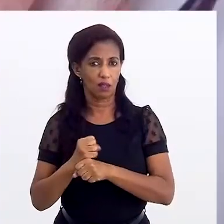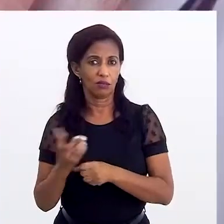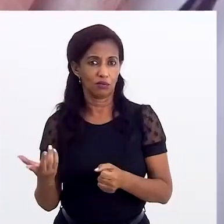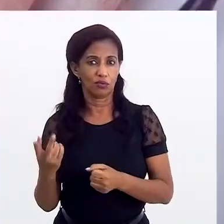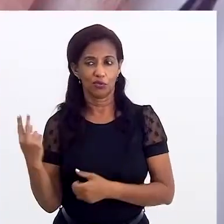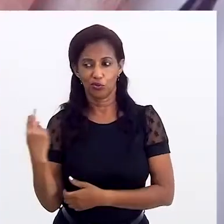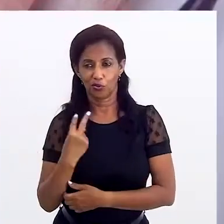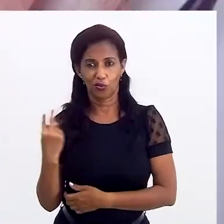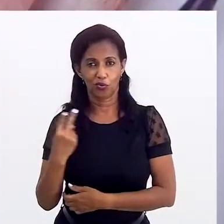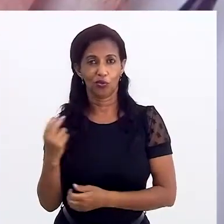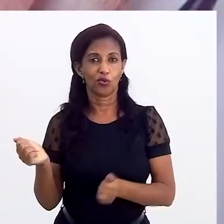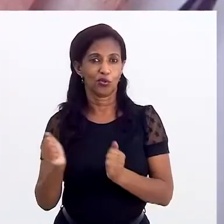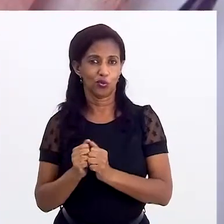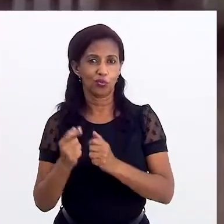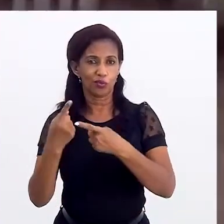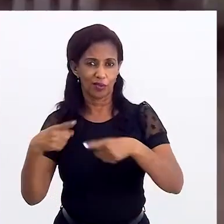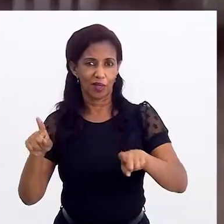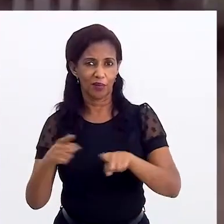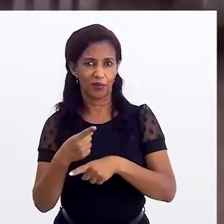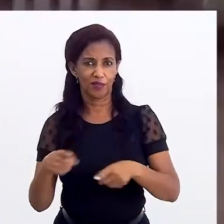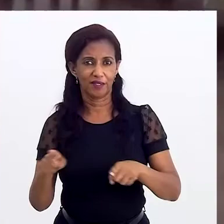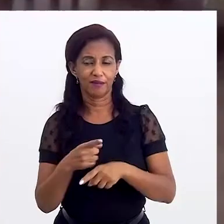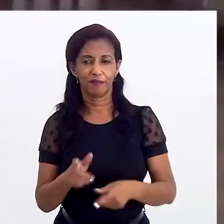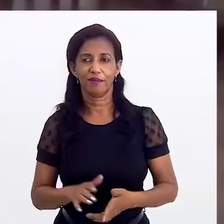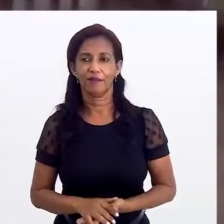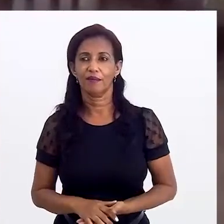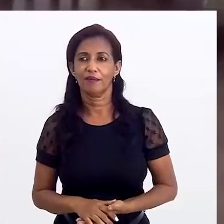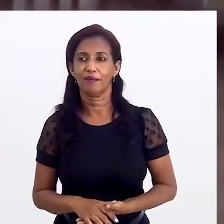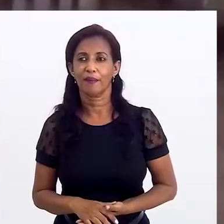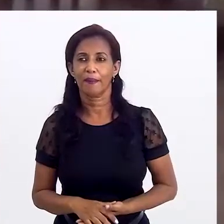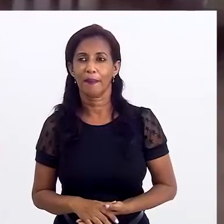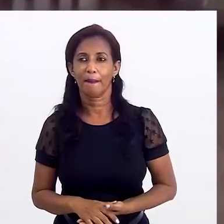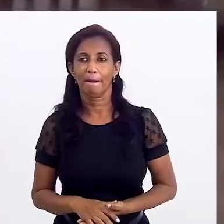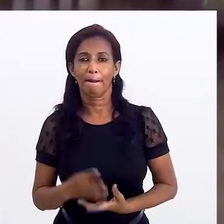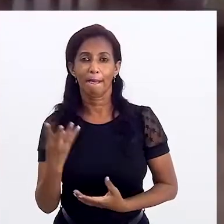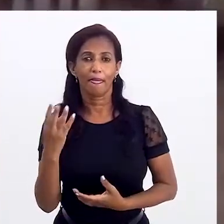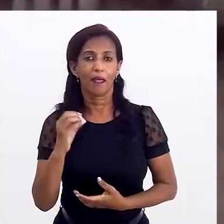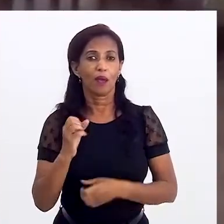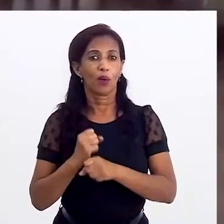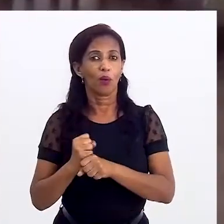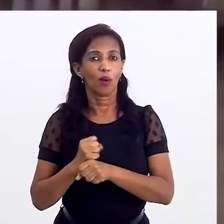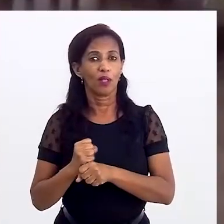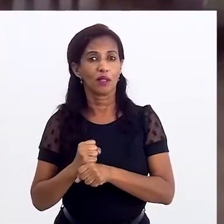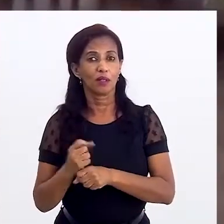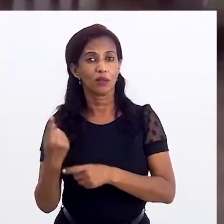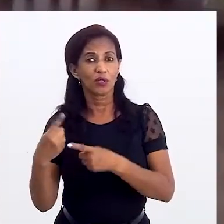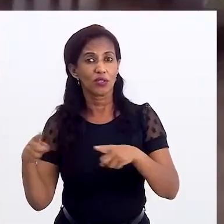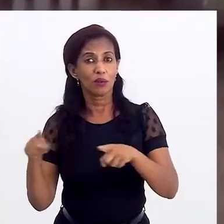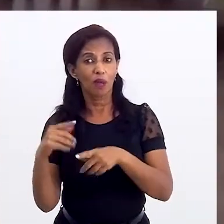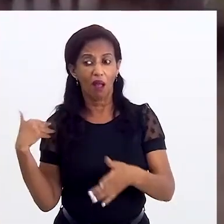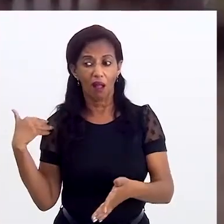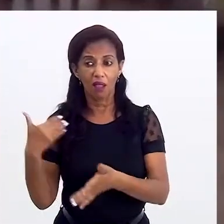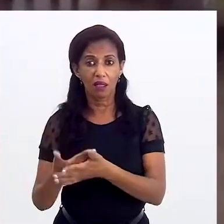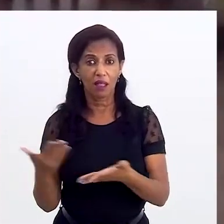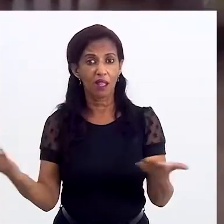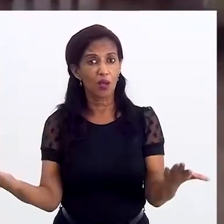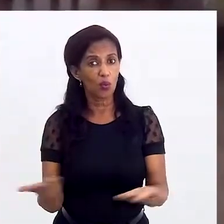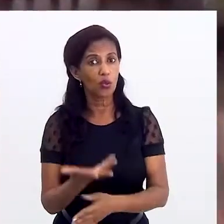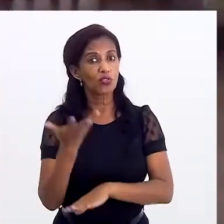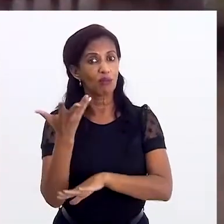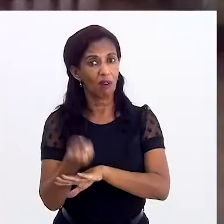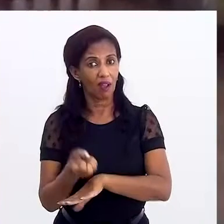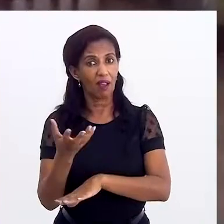né, da dupla, isso ainda teve almôndegas antes, e esses 40 anos nós temos músicas até hoje que